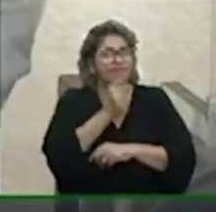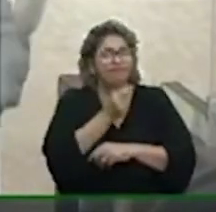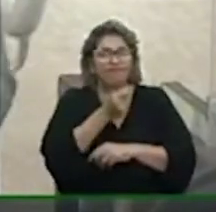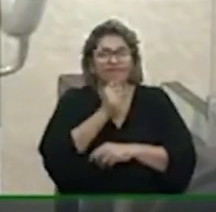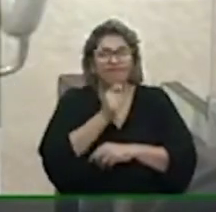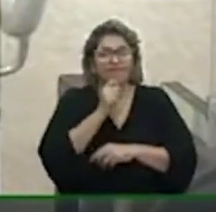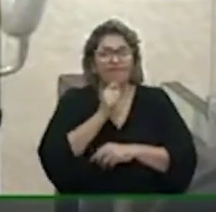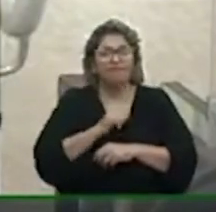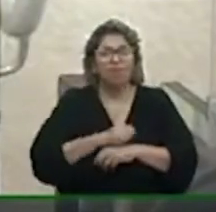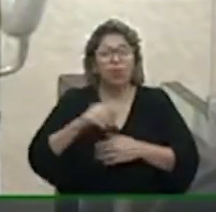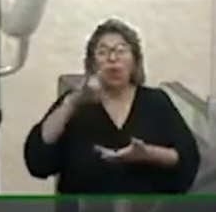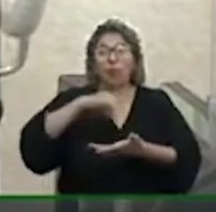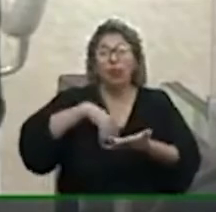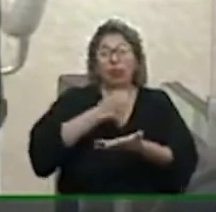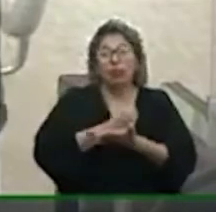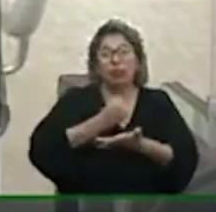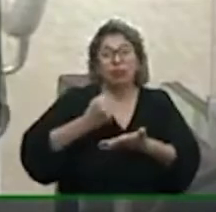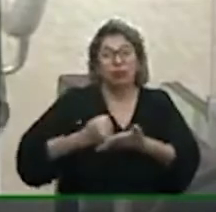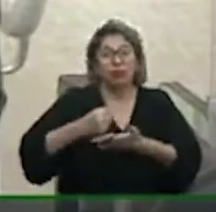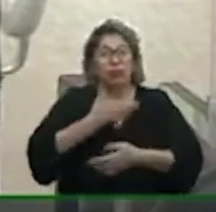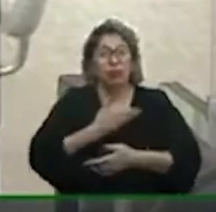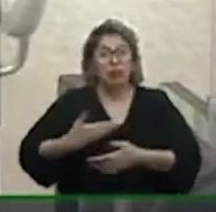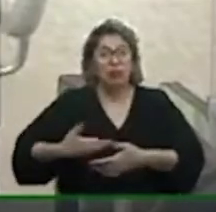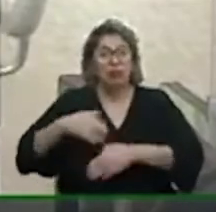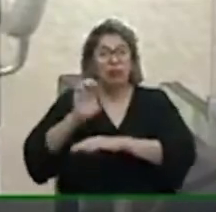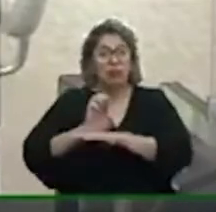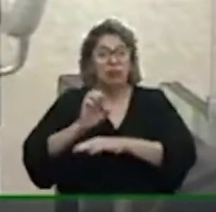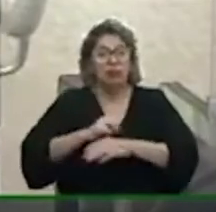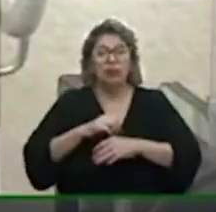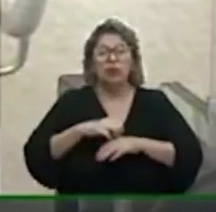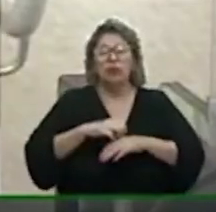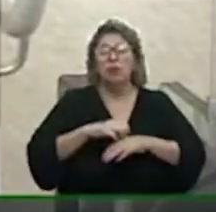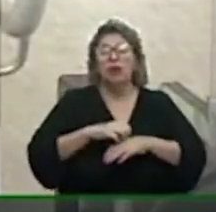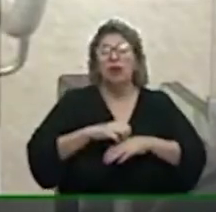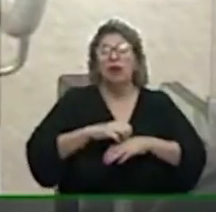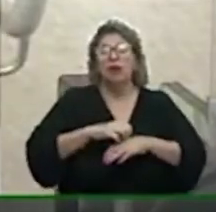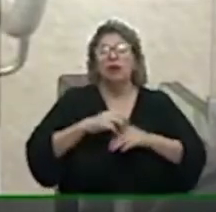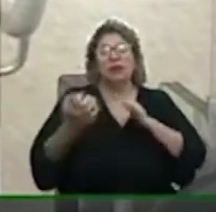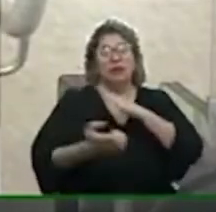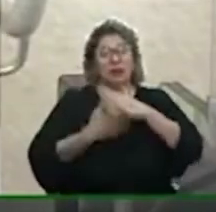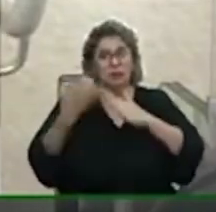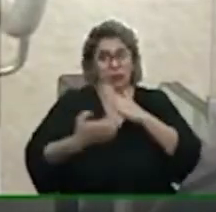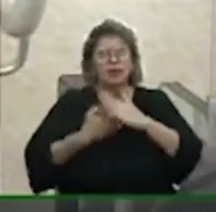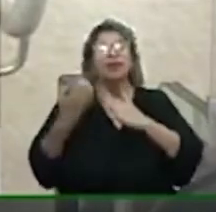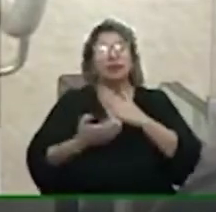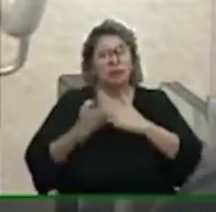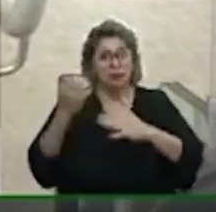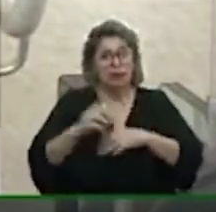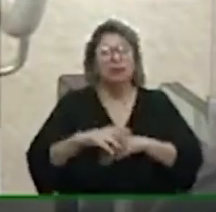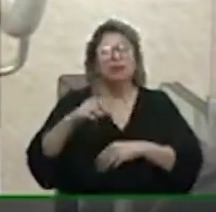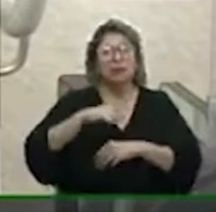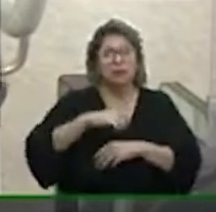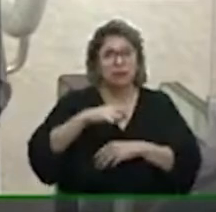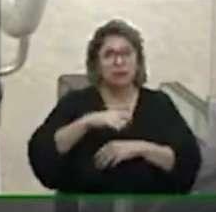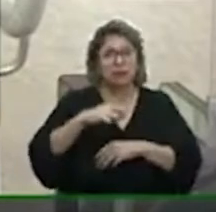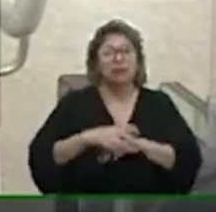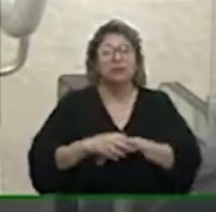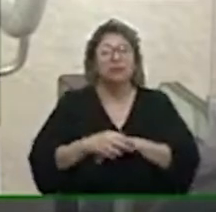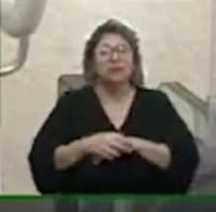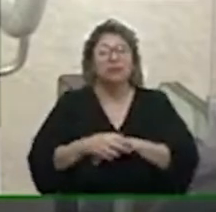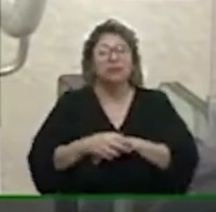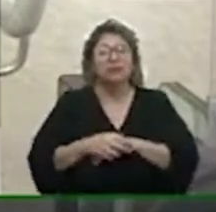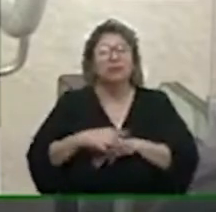não tem o contrato assinado do Governo do Estado com as empresas de transporte escolar outro dia nós fizemos